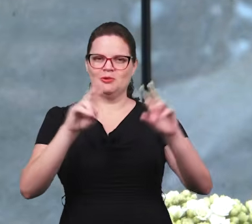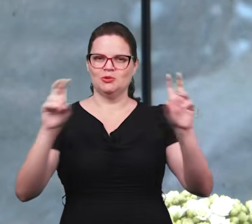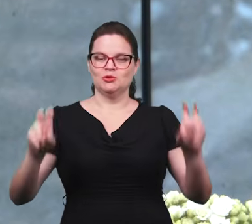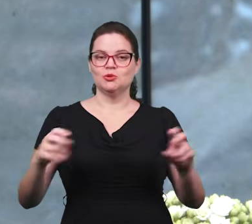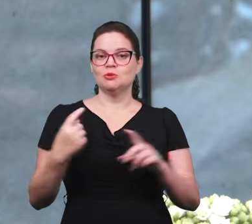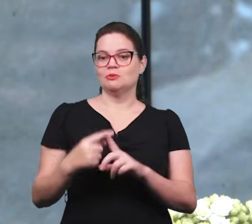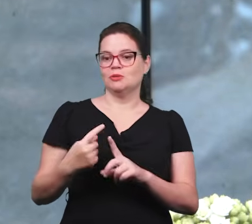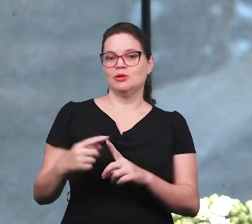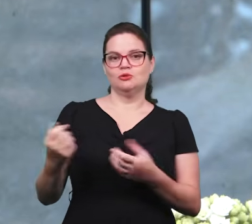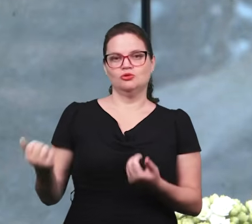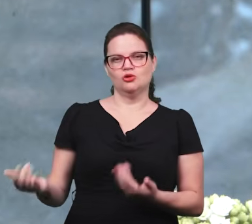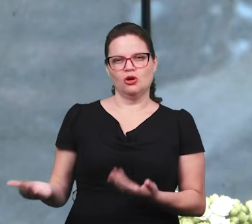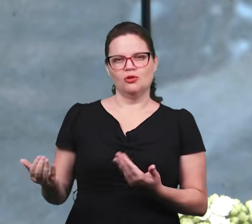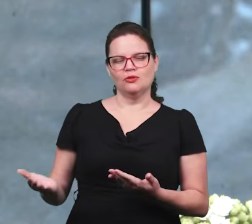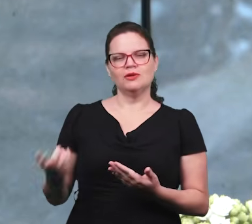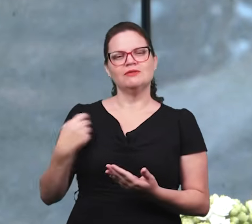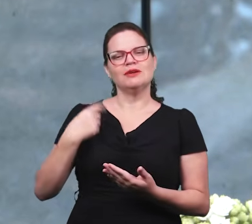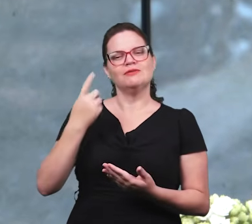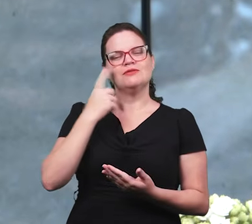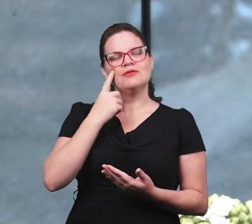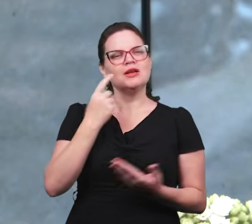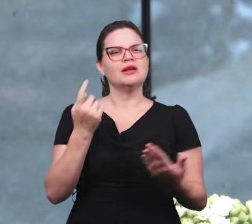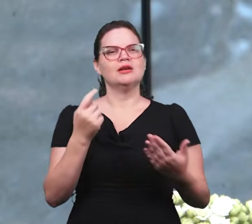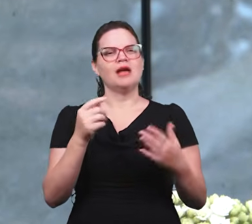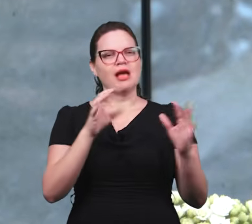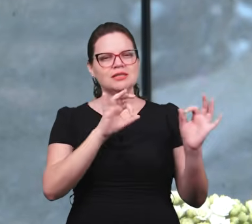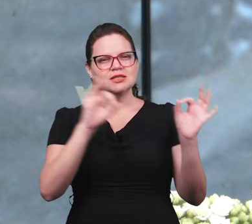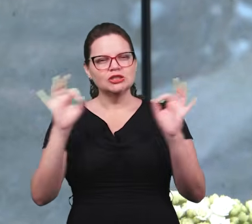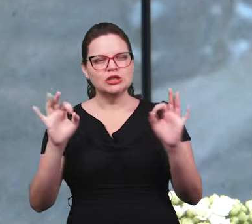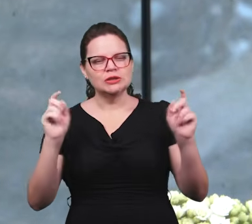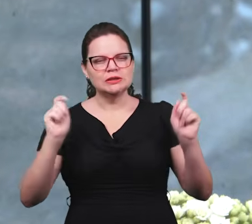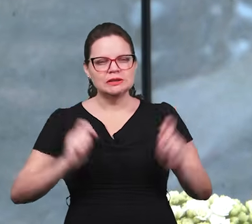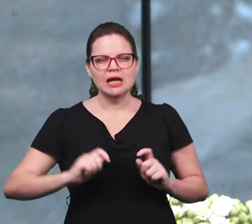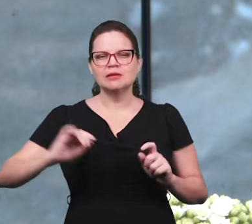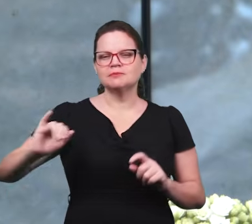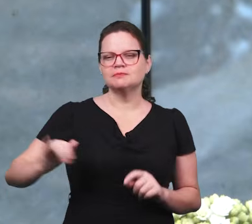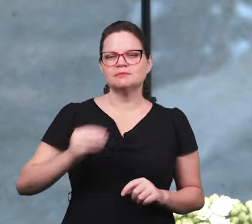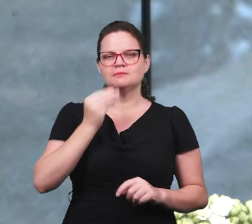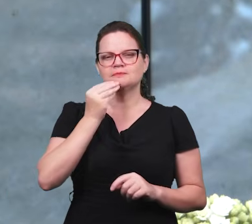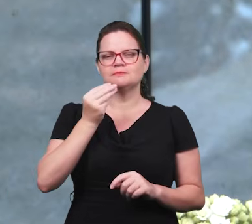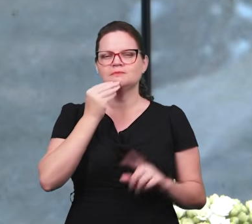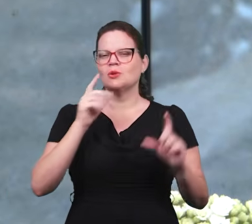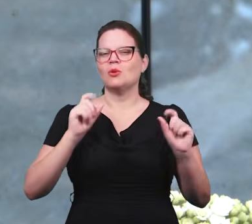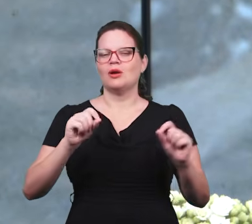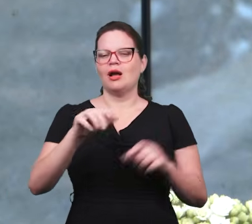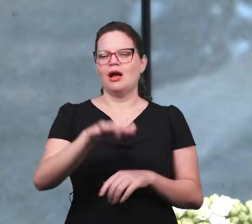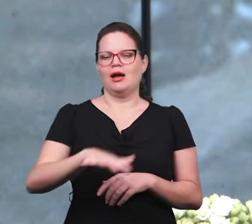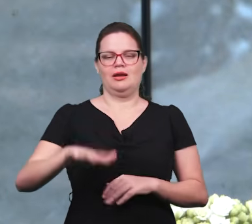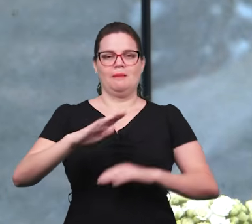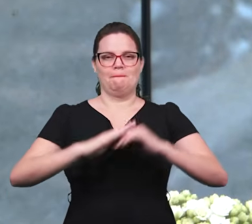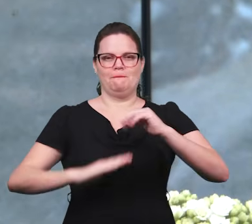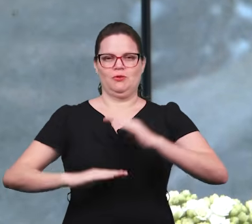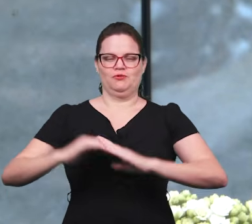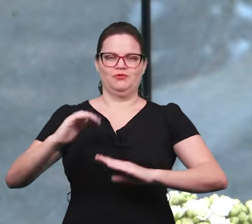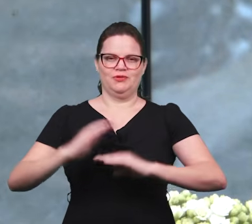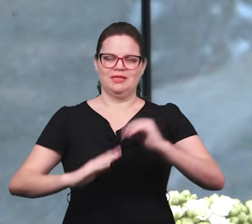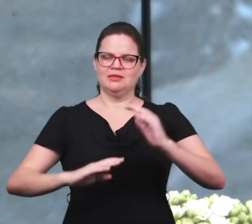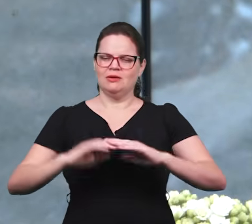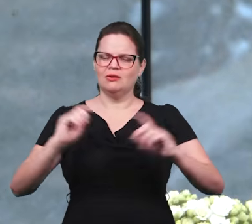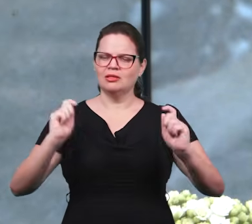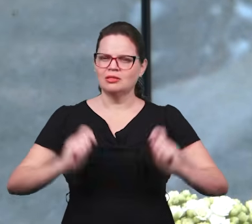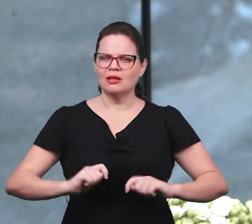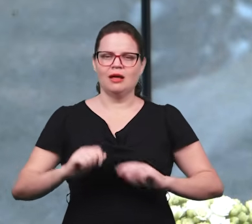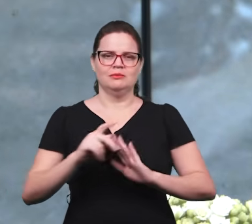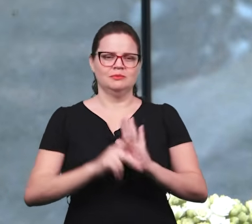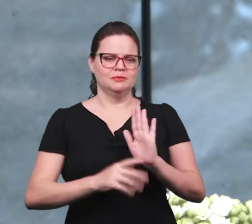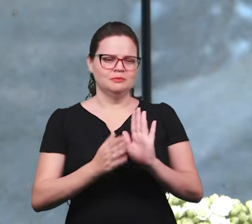o jovem ele vai ter a oportunidade de conhecer um pouco mais sobre uma determinada área de projeto de